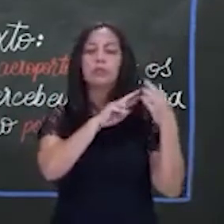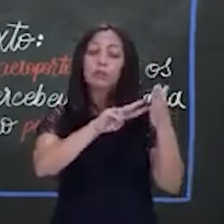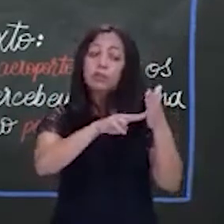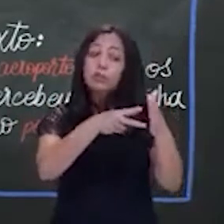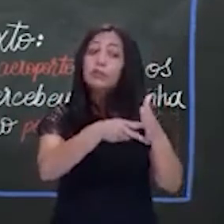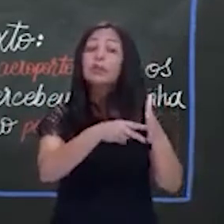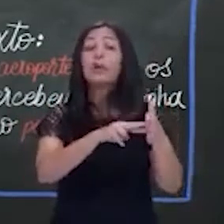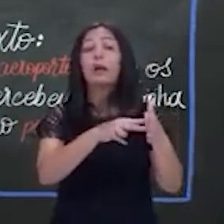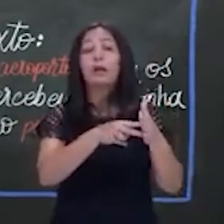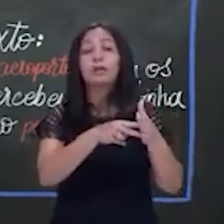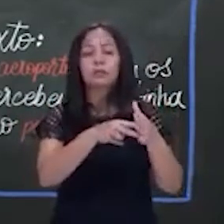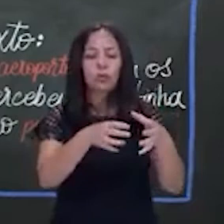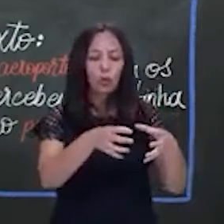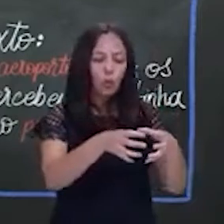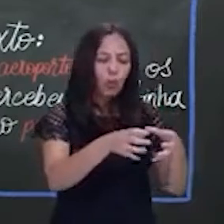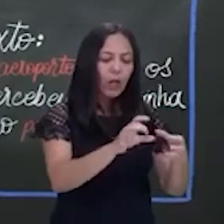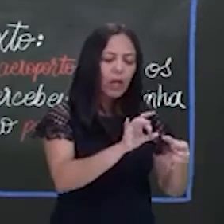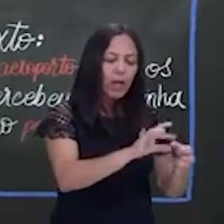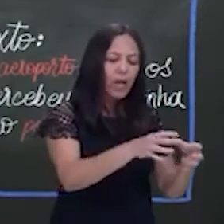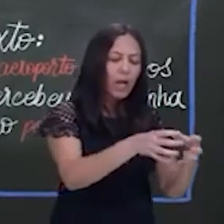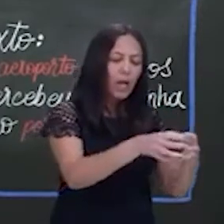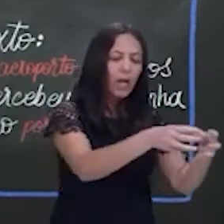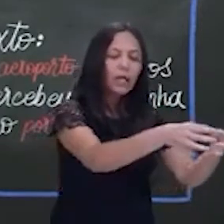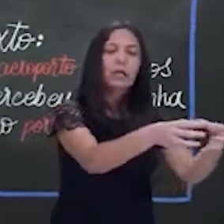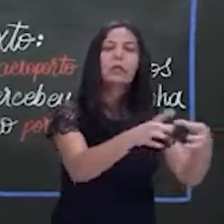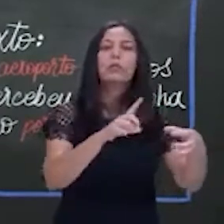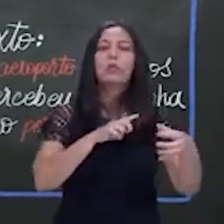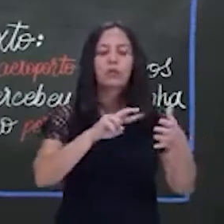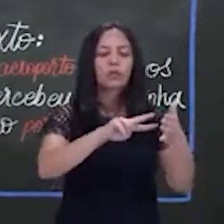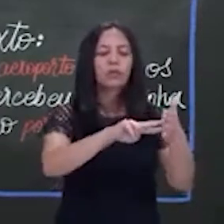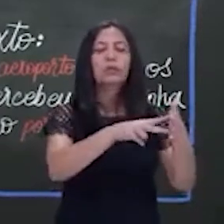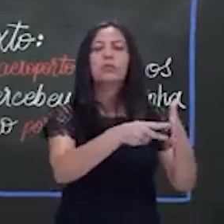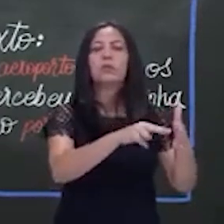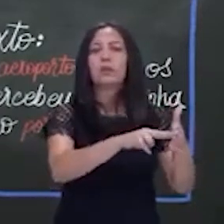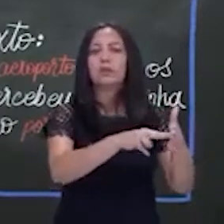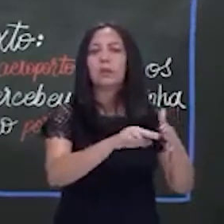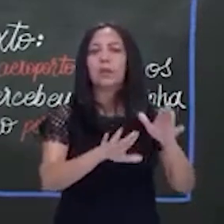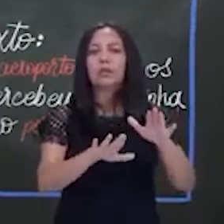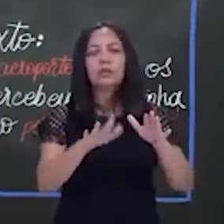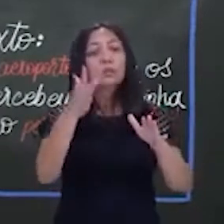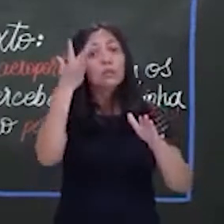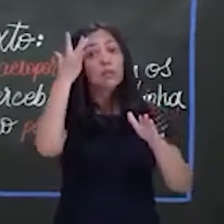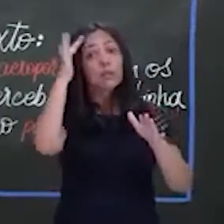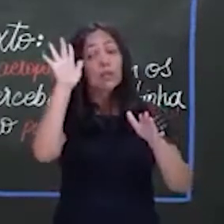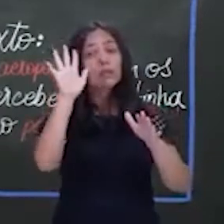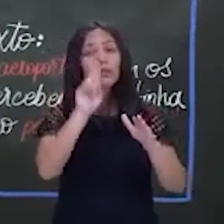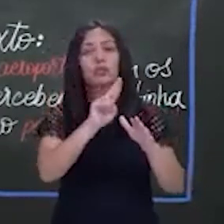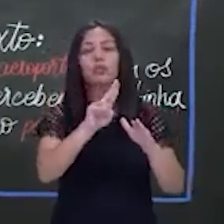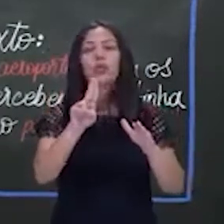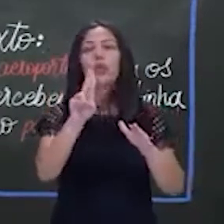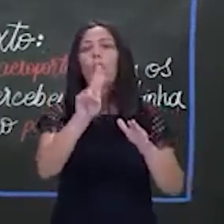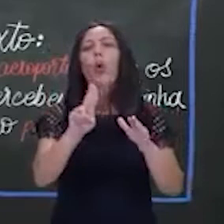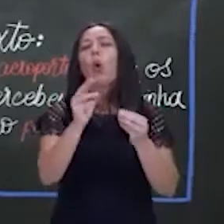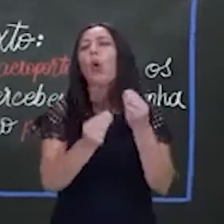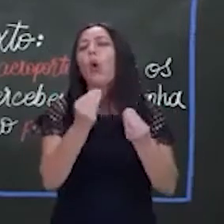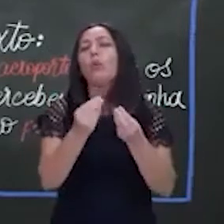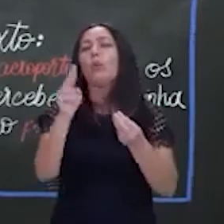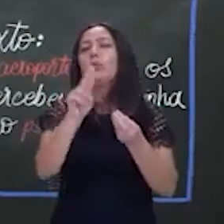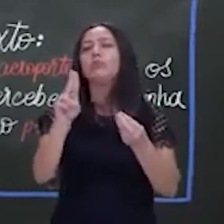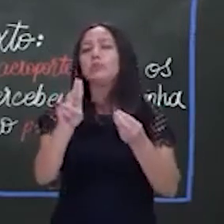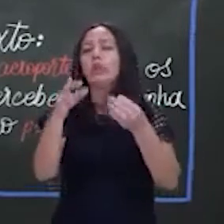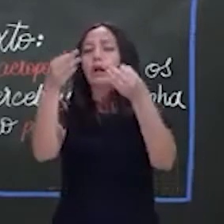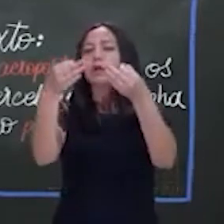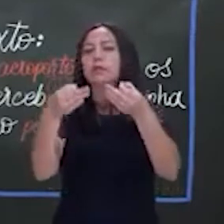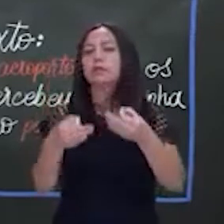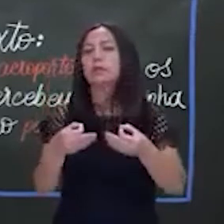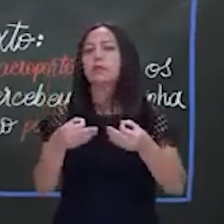muito a compreender a gramática da língua portuguesa, porque muitas vezes, quando você ouve o nome dessas classes, você não sabe para que elas servem. E não saber para que